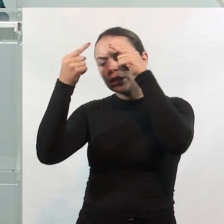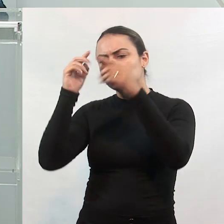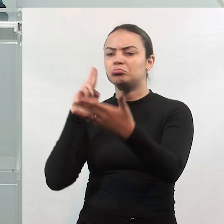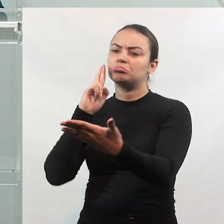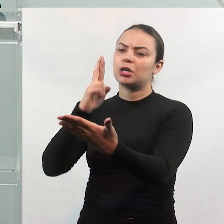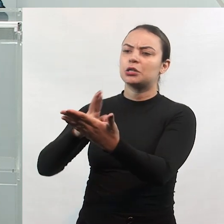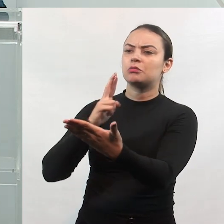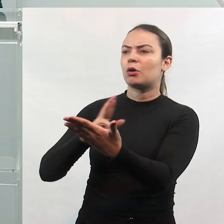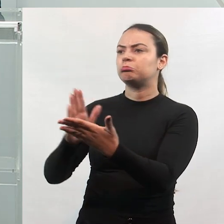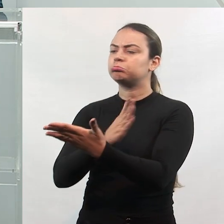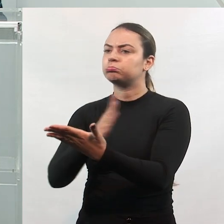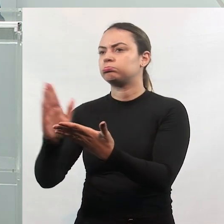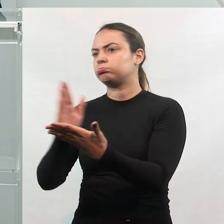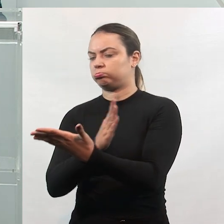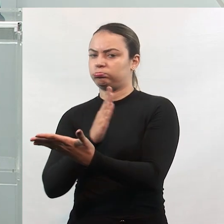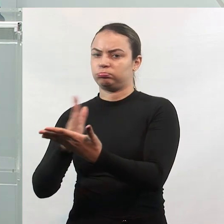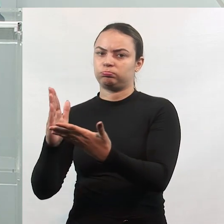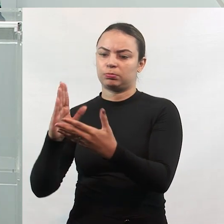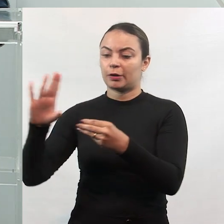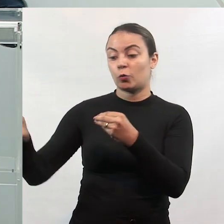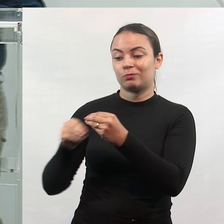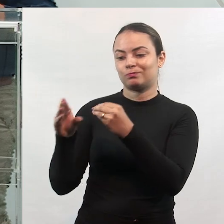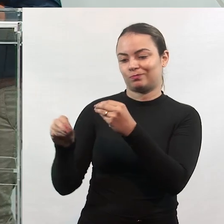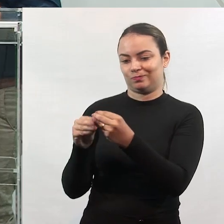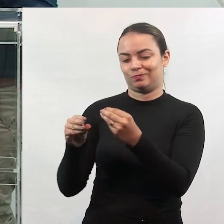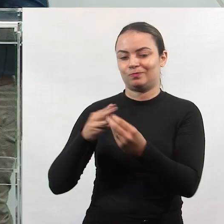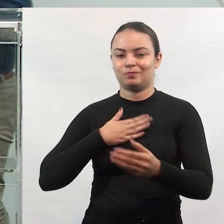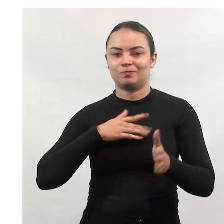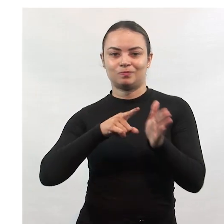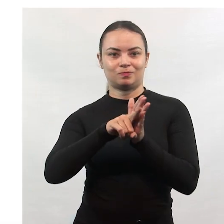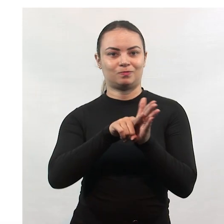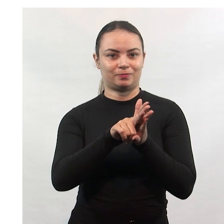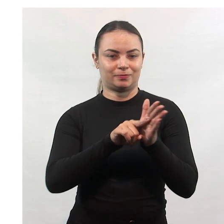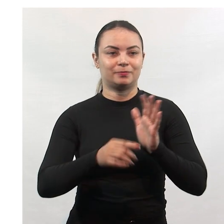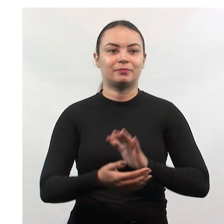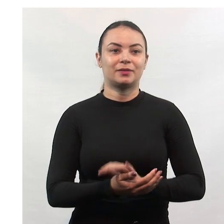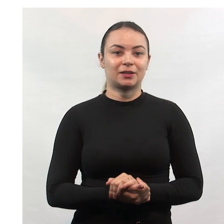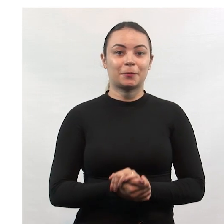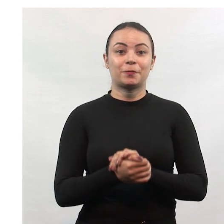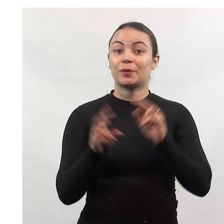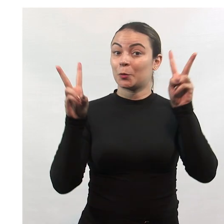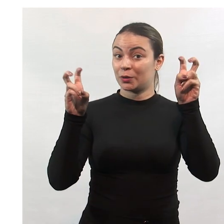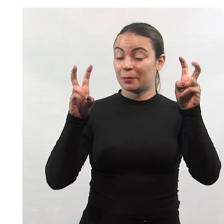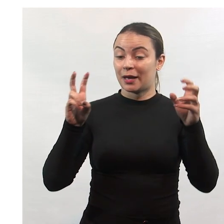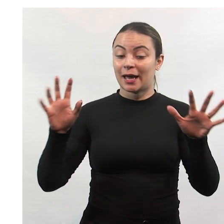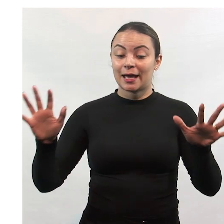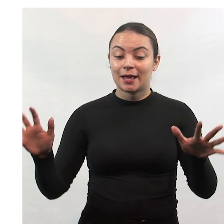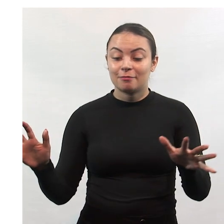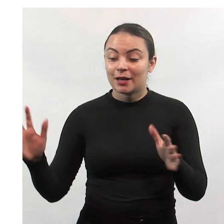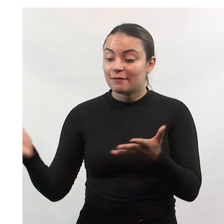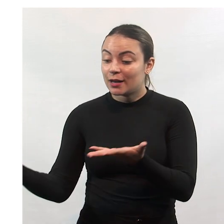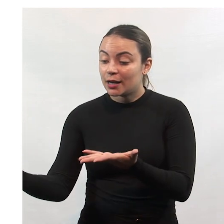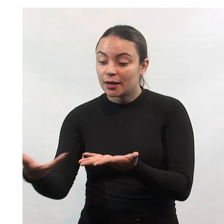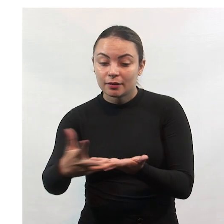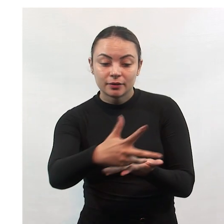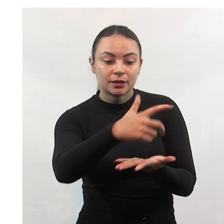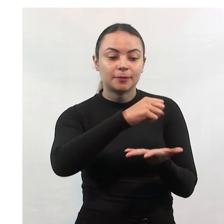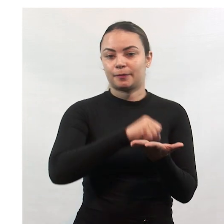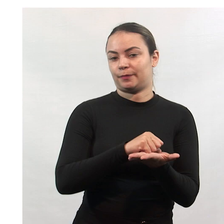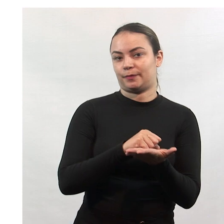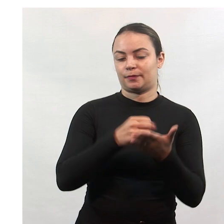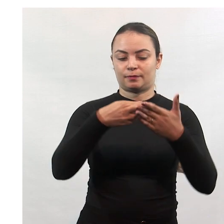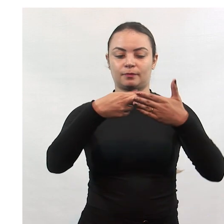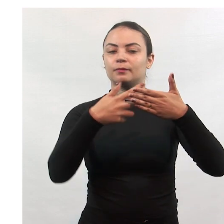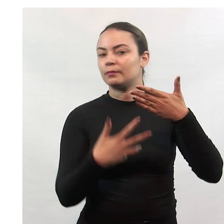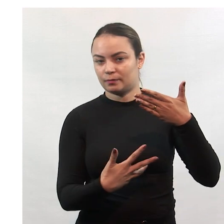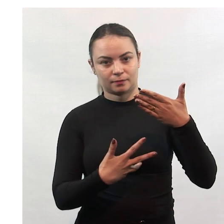hipóteses, coadunado com o objetivo. Tá? Então, é o que se chama de levantamento bibliográfico, porque você